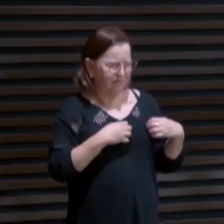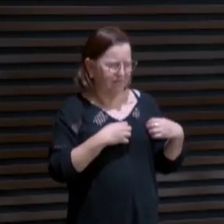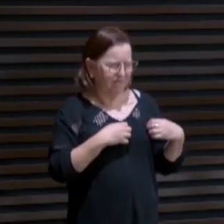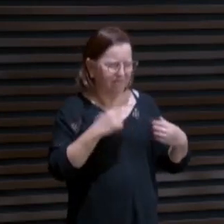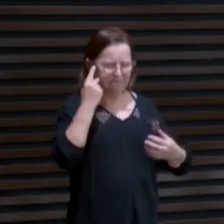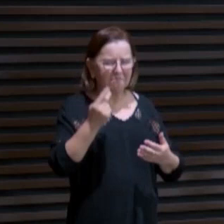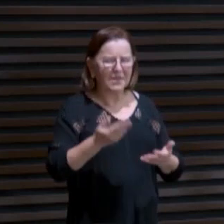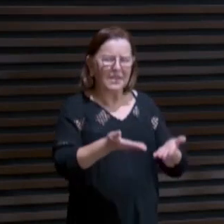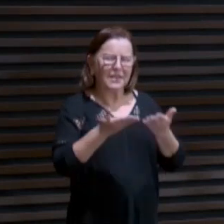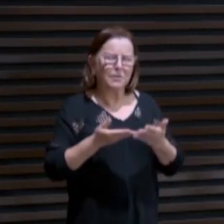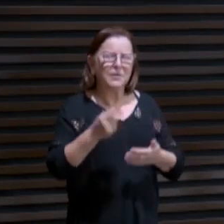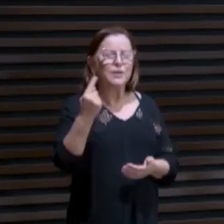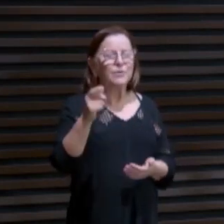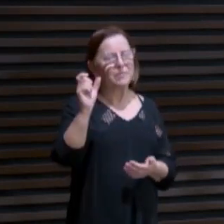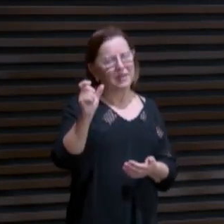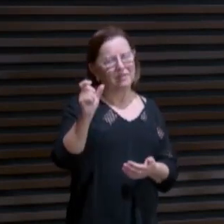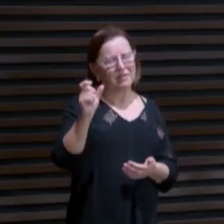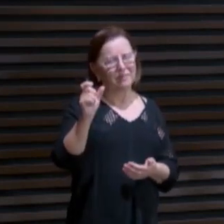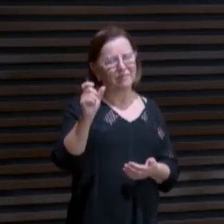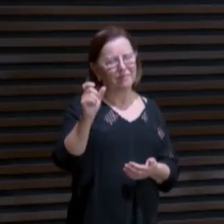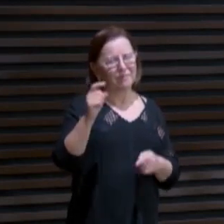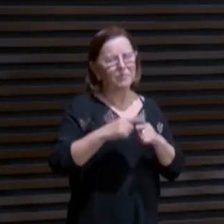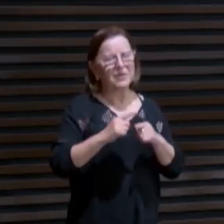para recebermos a Tua palavra como Tua palavra.